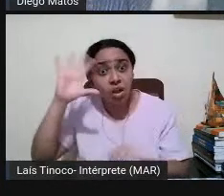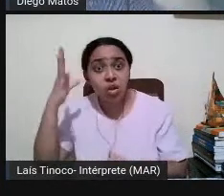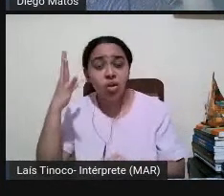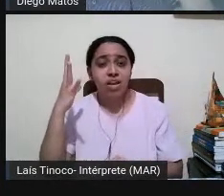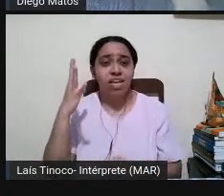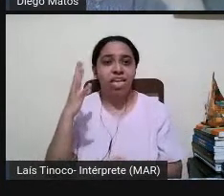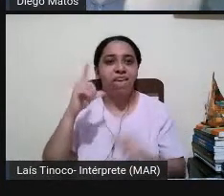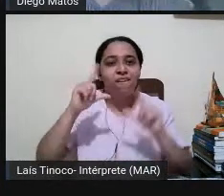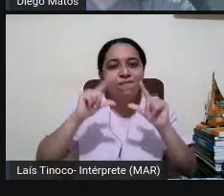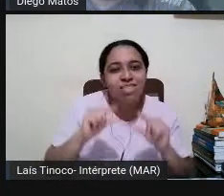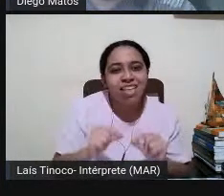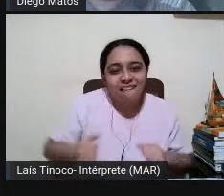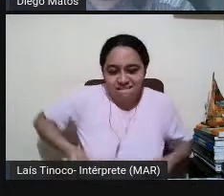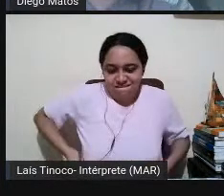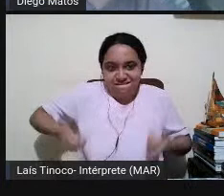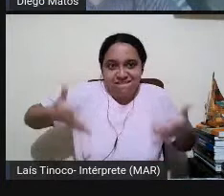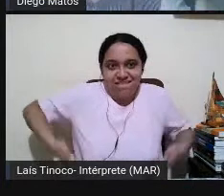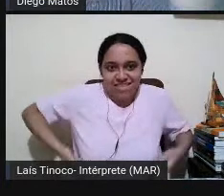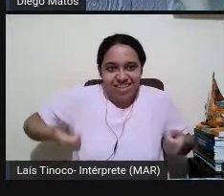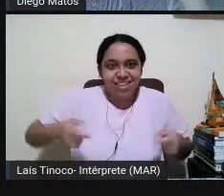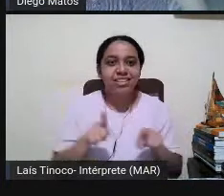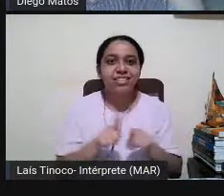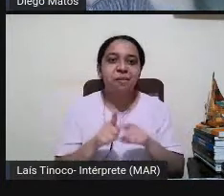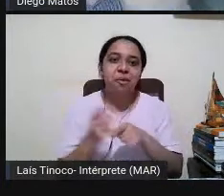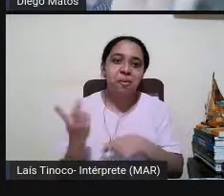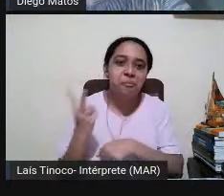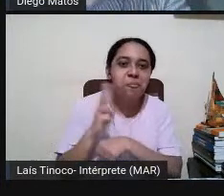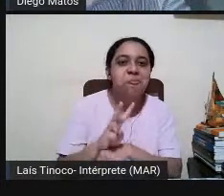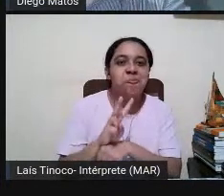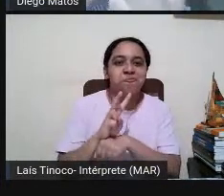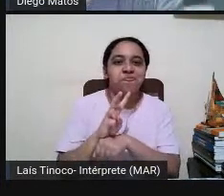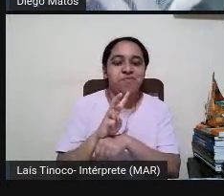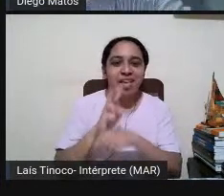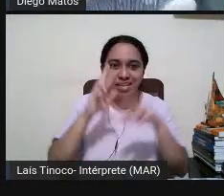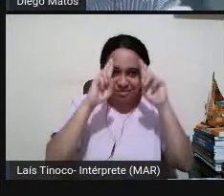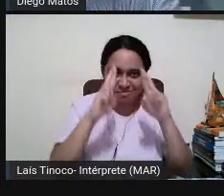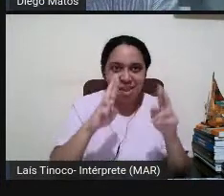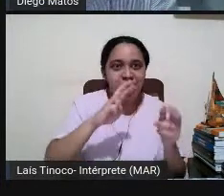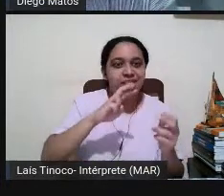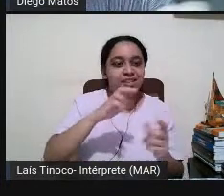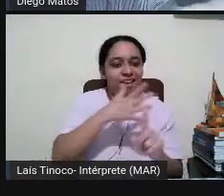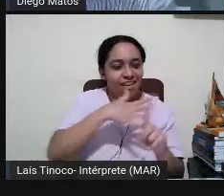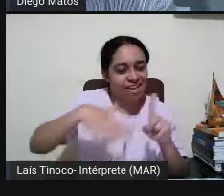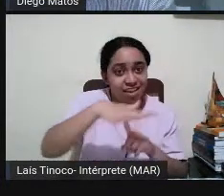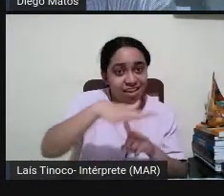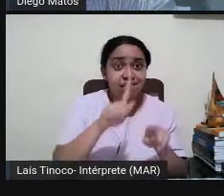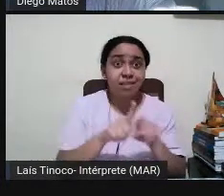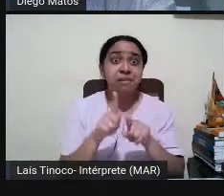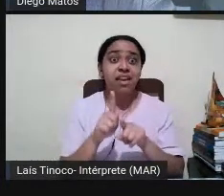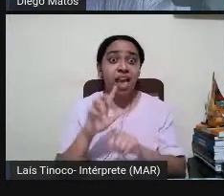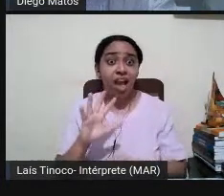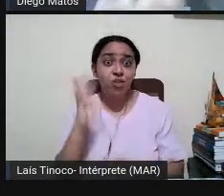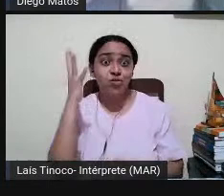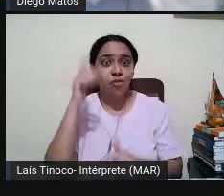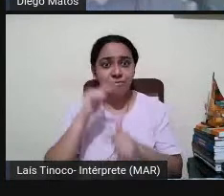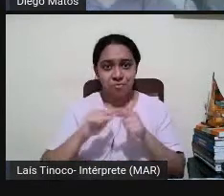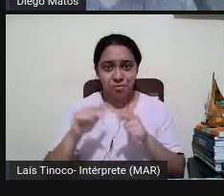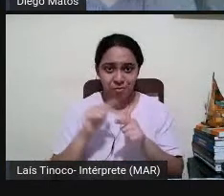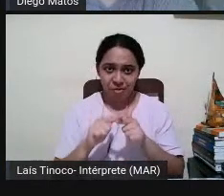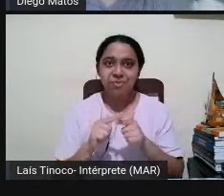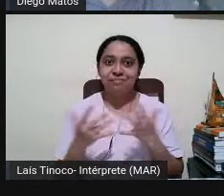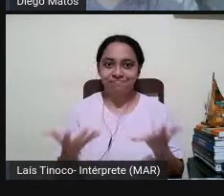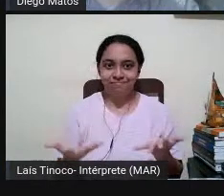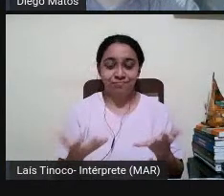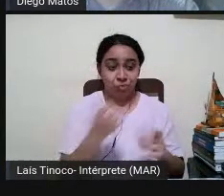custo e protege o meio ambiente e que resolve um problema né o problema tanto